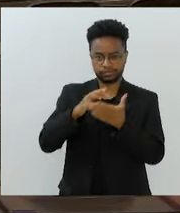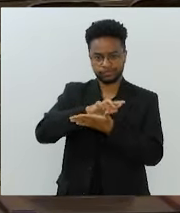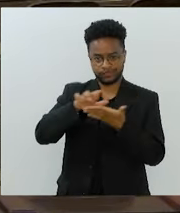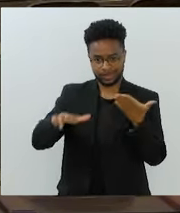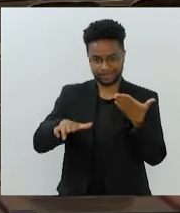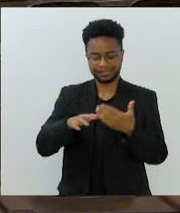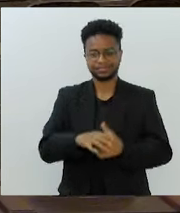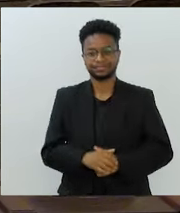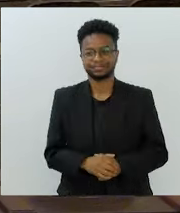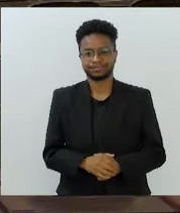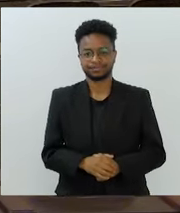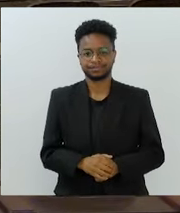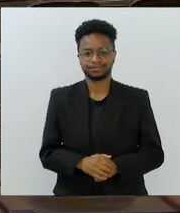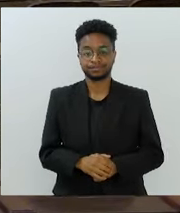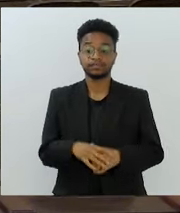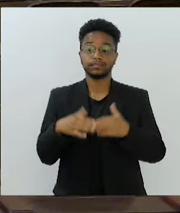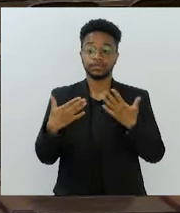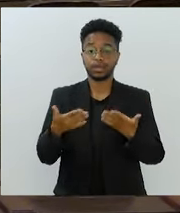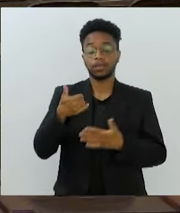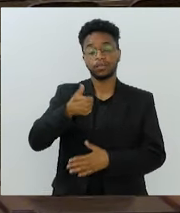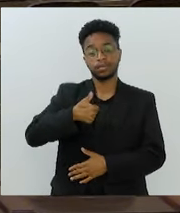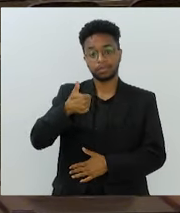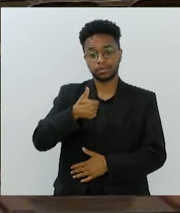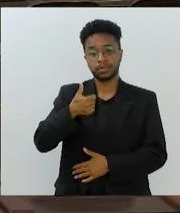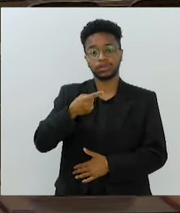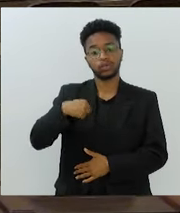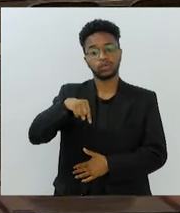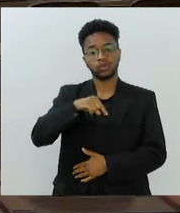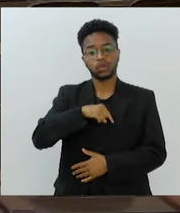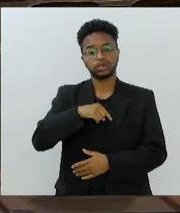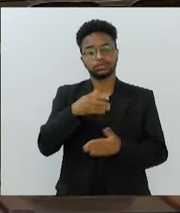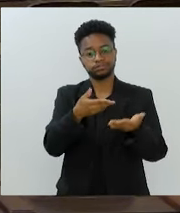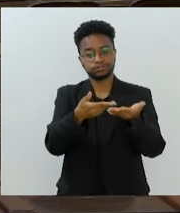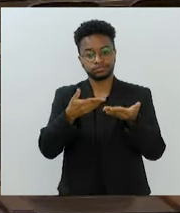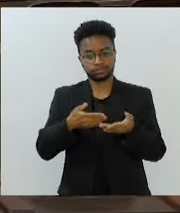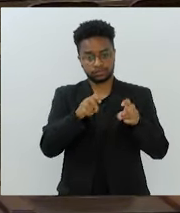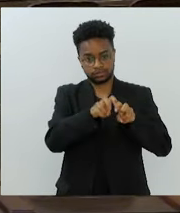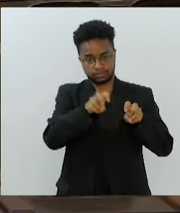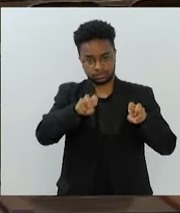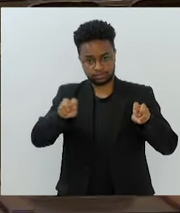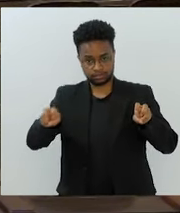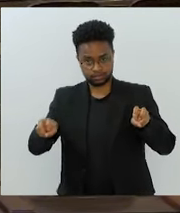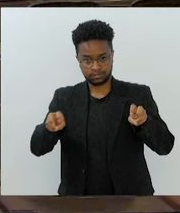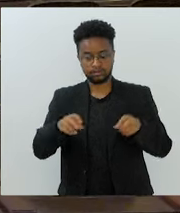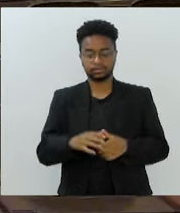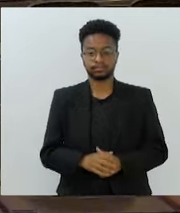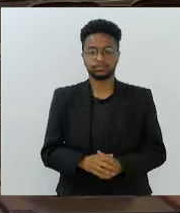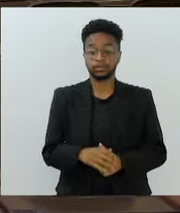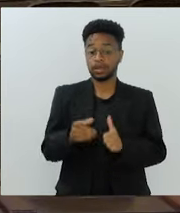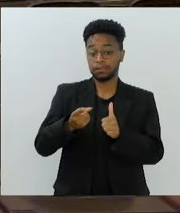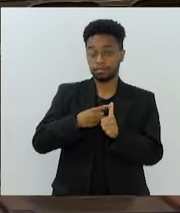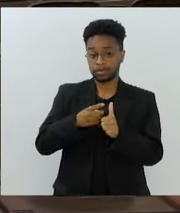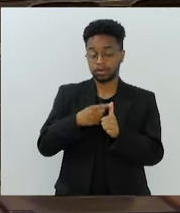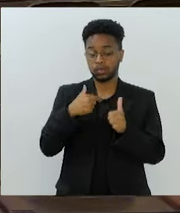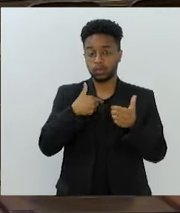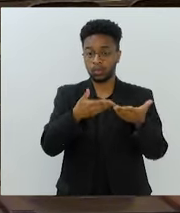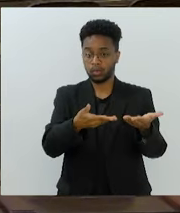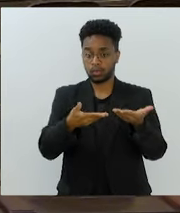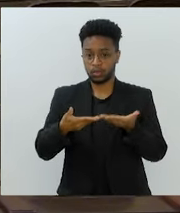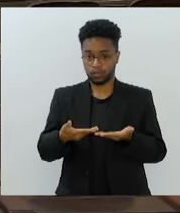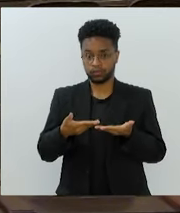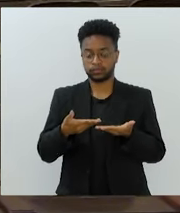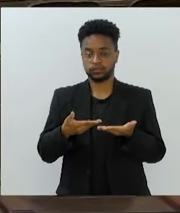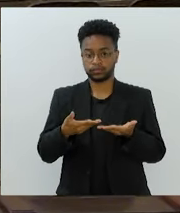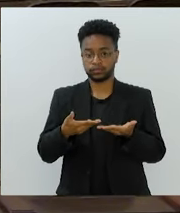entre outros atributos. Então, primeiro, vamos compor a mesa. Em primeiro lugar, eu chamo aqui